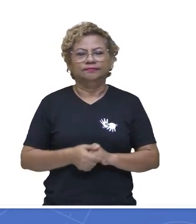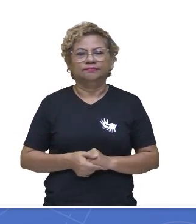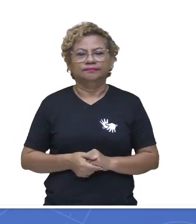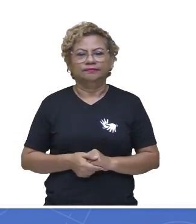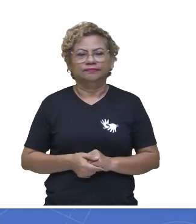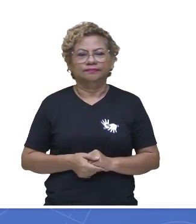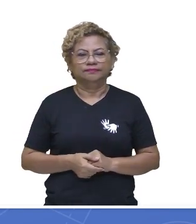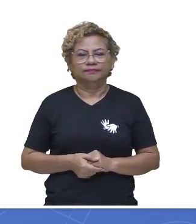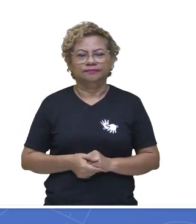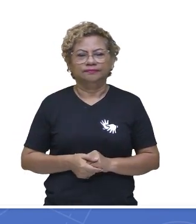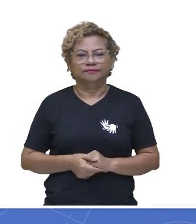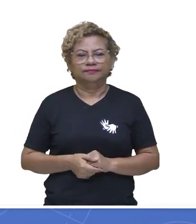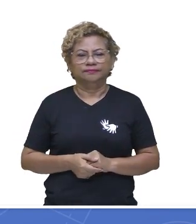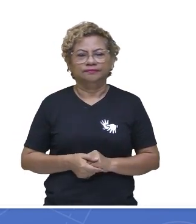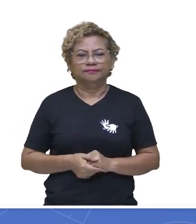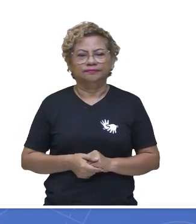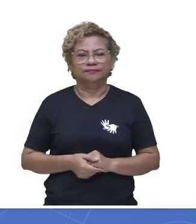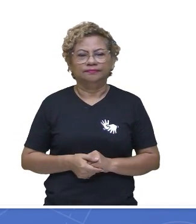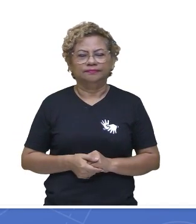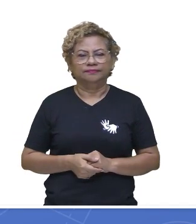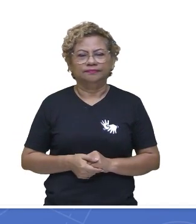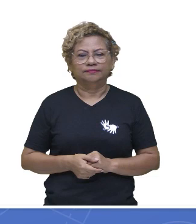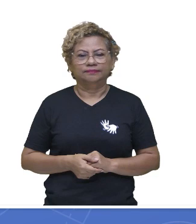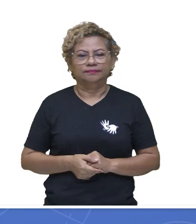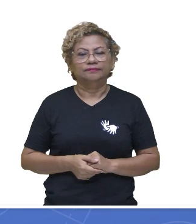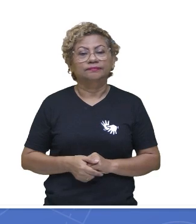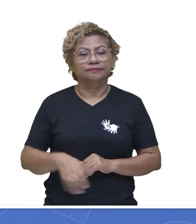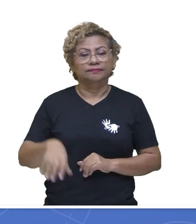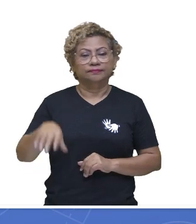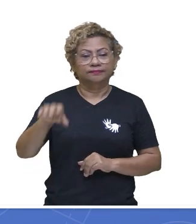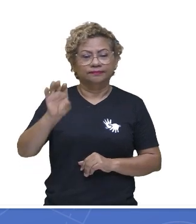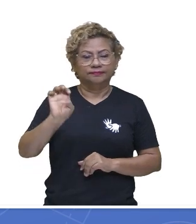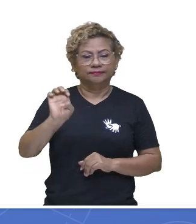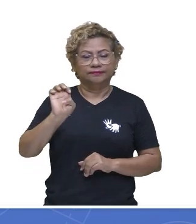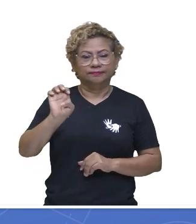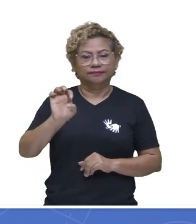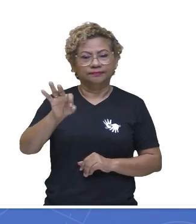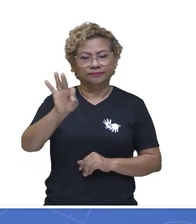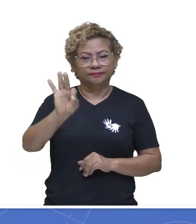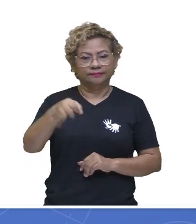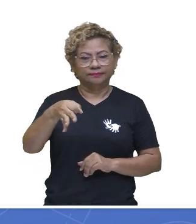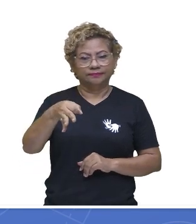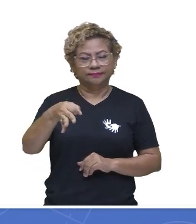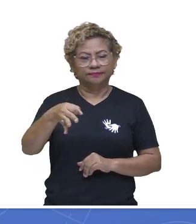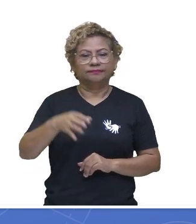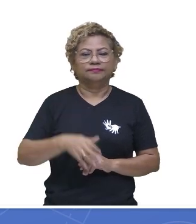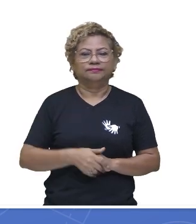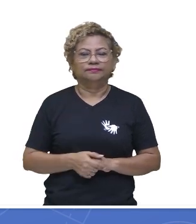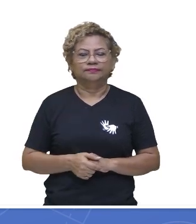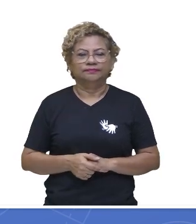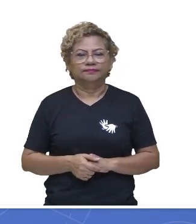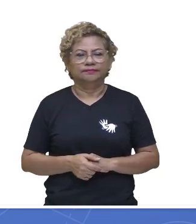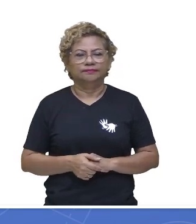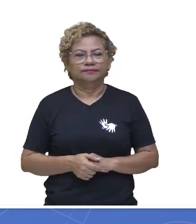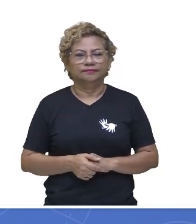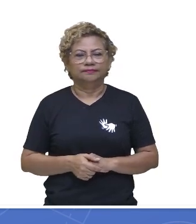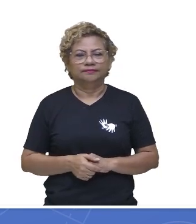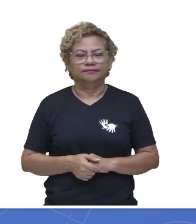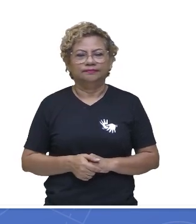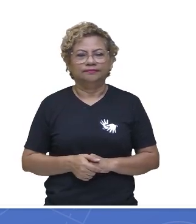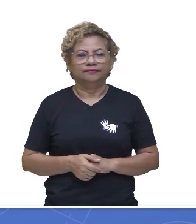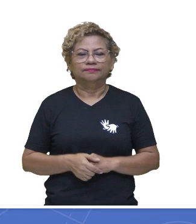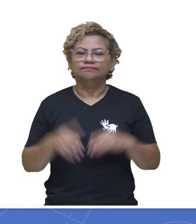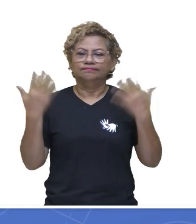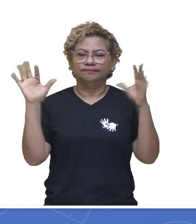portanto, questão 1, letra E. Vamos marcar aqui. Marquem letra E, então. 6